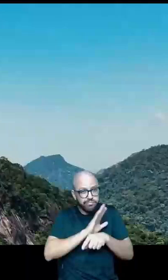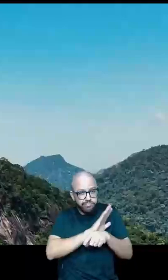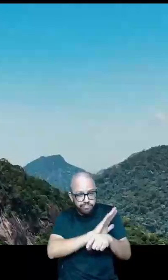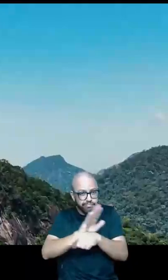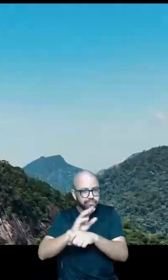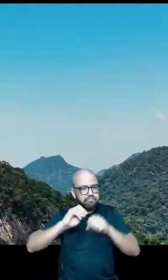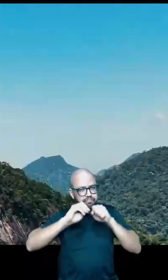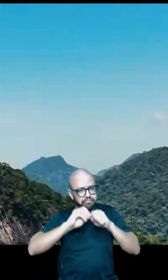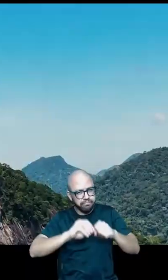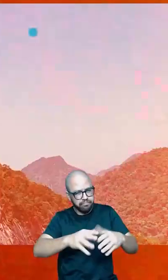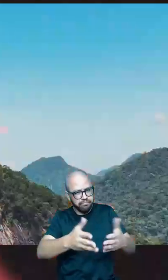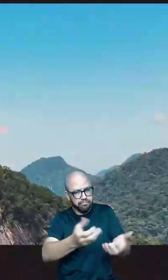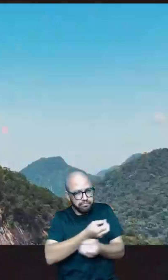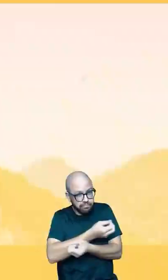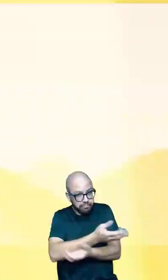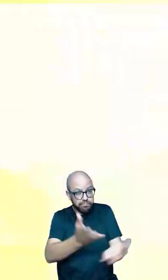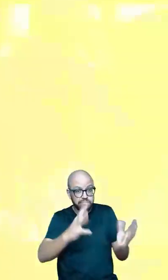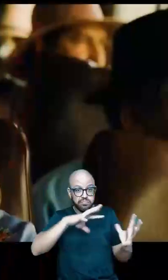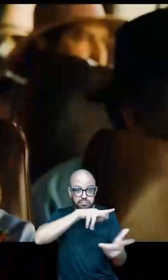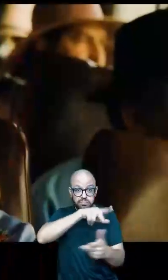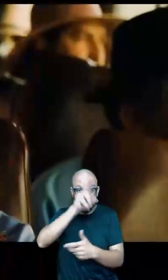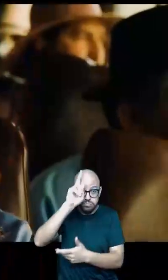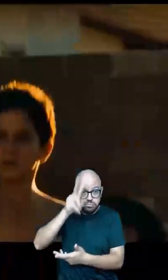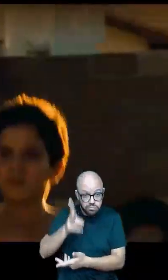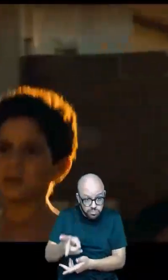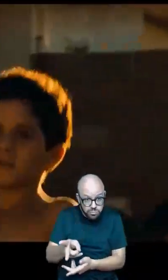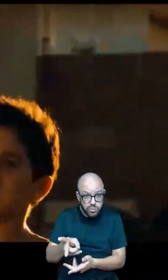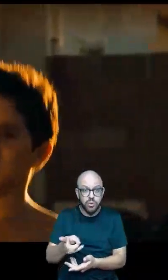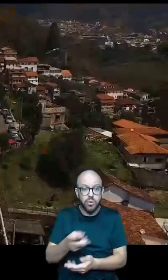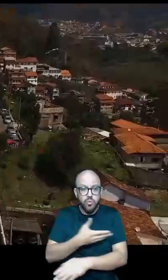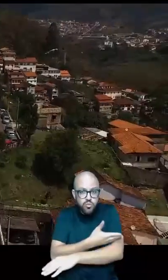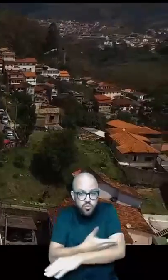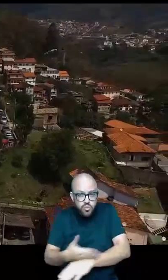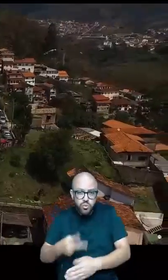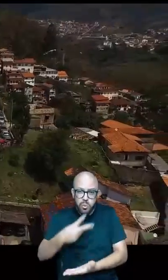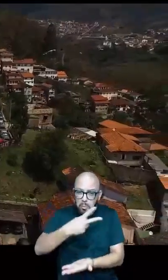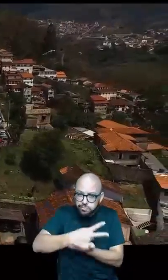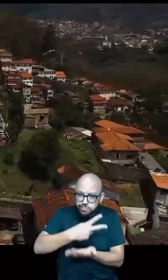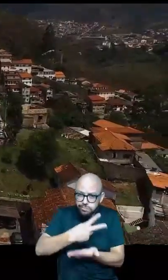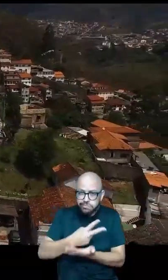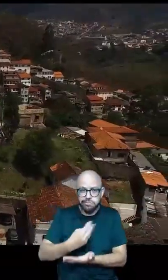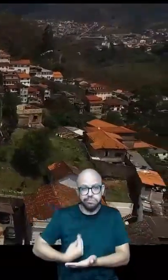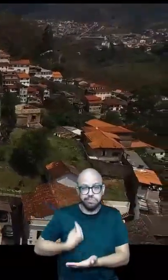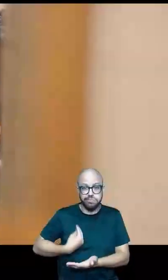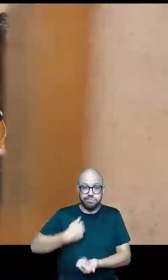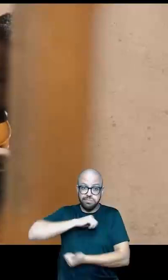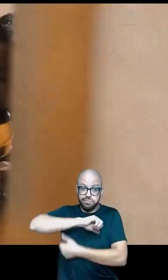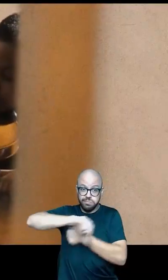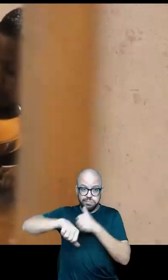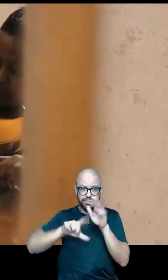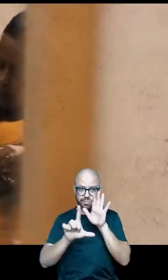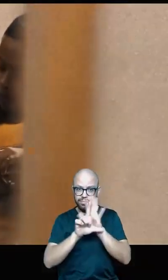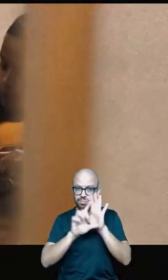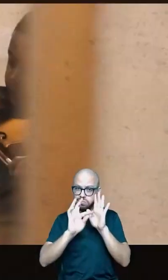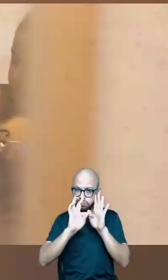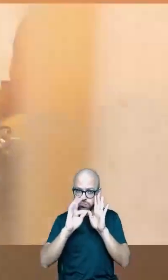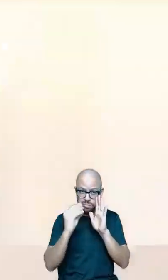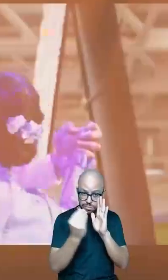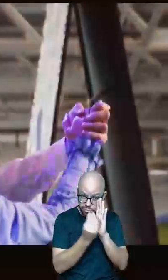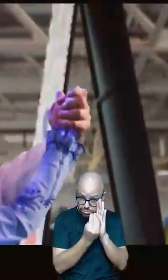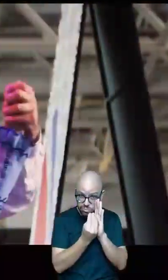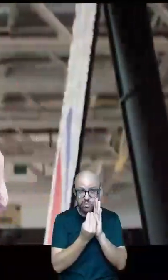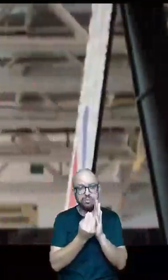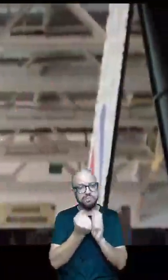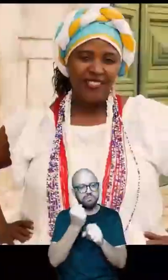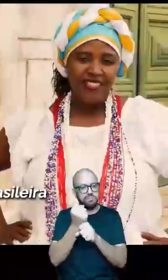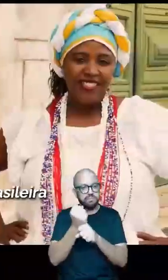inviáveis, ganhassem o mundo. Revelou histórias, preservou tradições e transformou vidas.